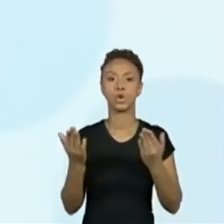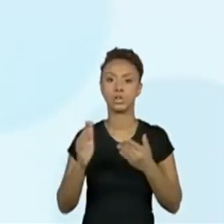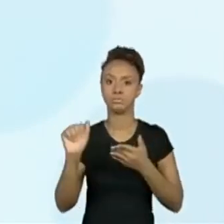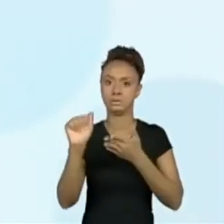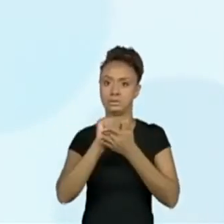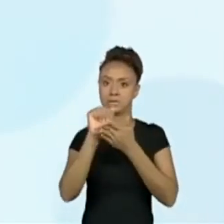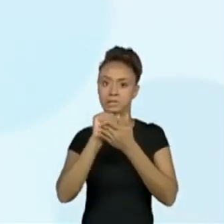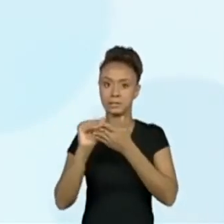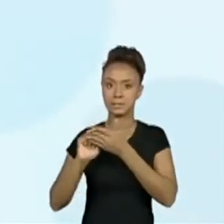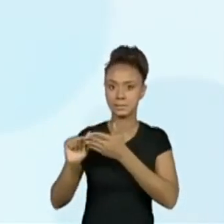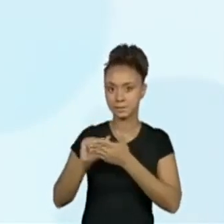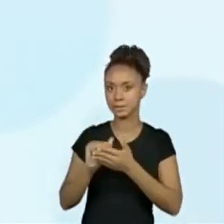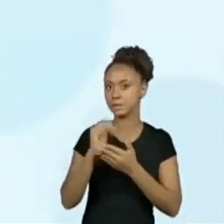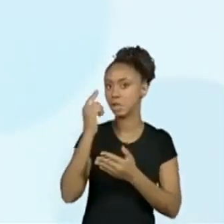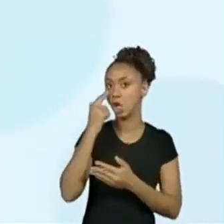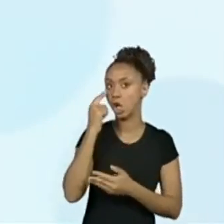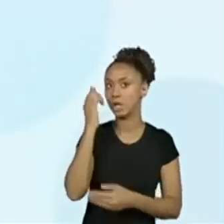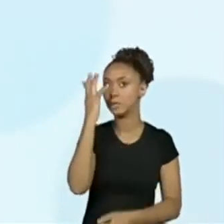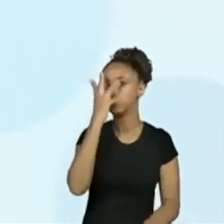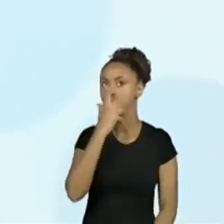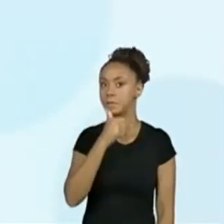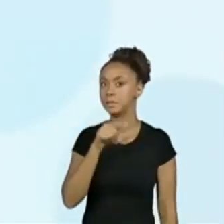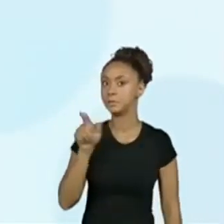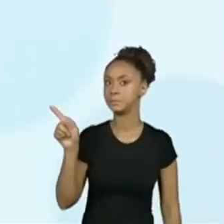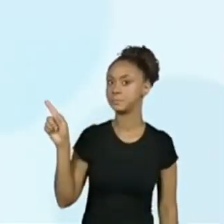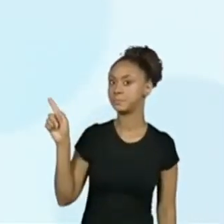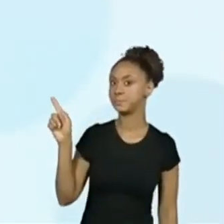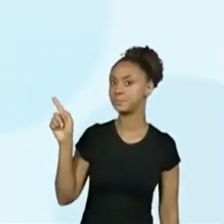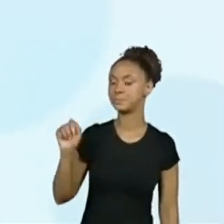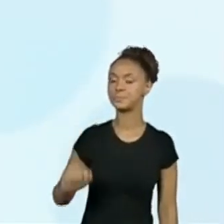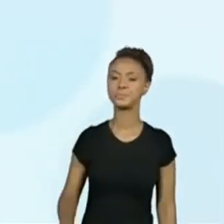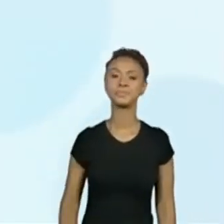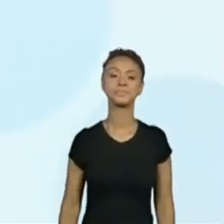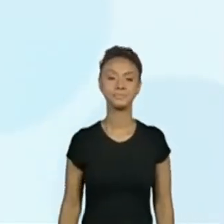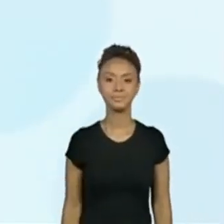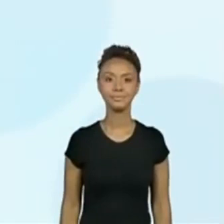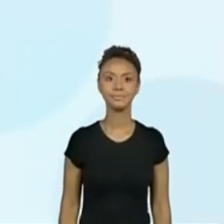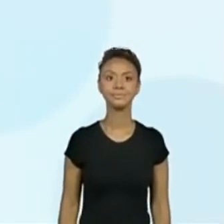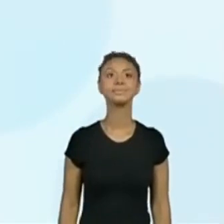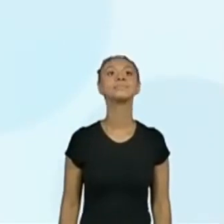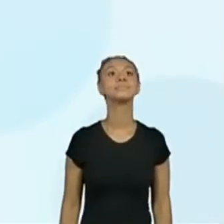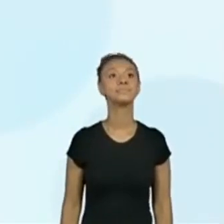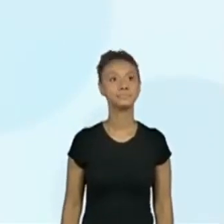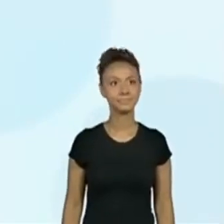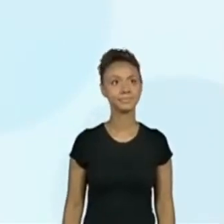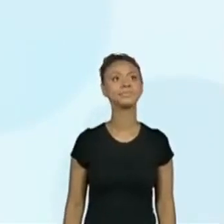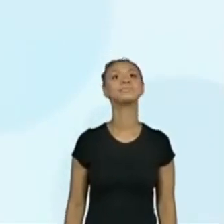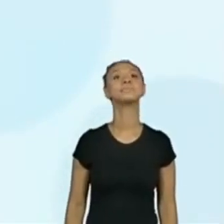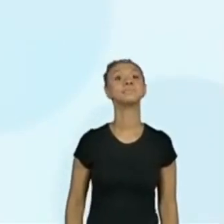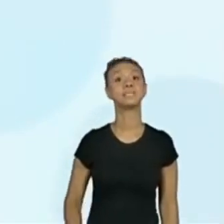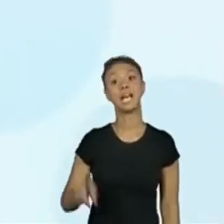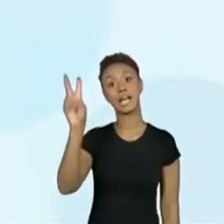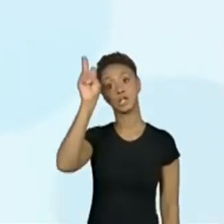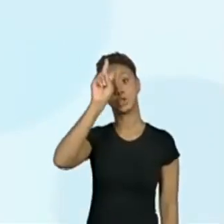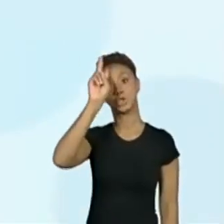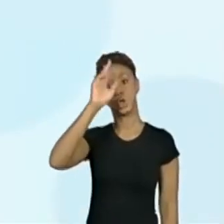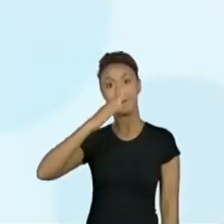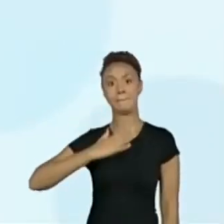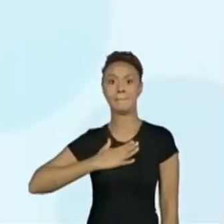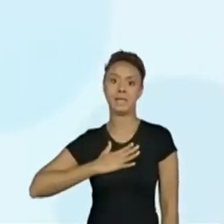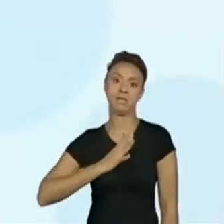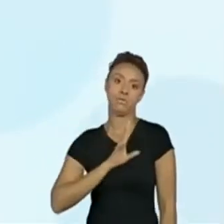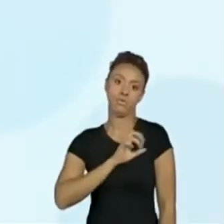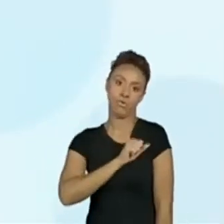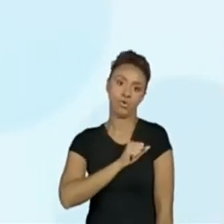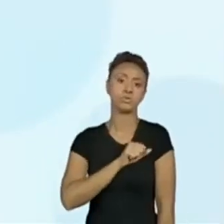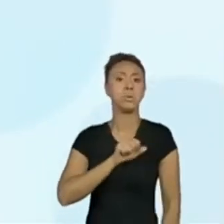possam acompanhar. Olhem lá. A gente tem aí o conto preferido da professora Kelly. Pode ser o